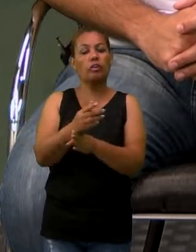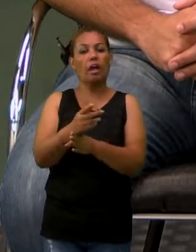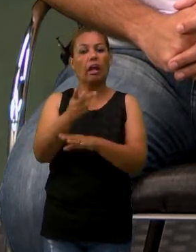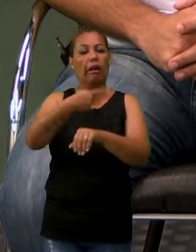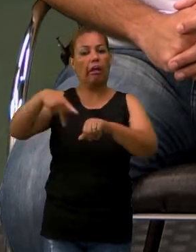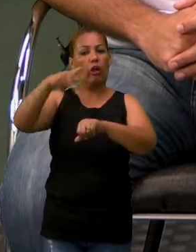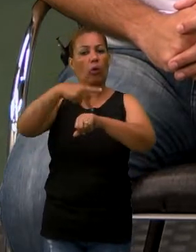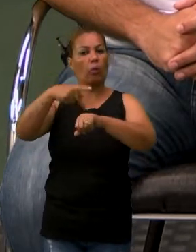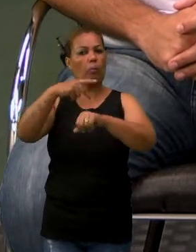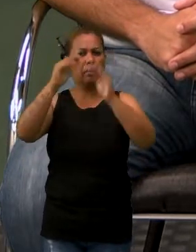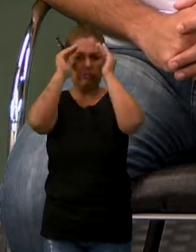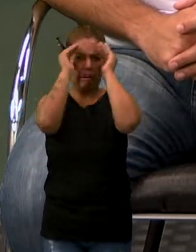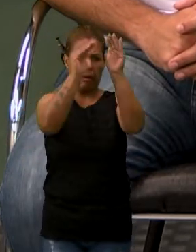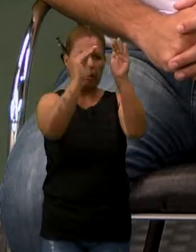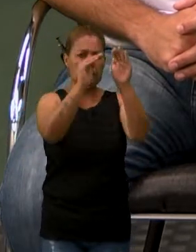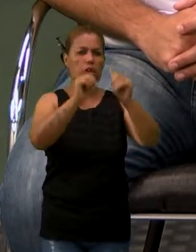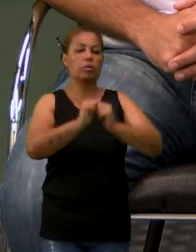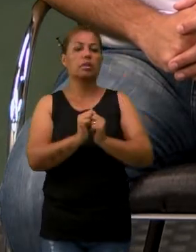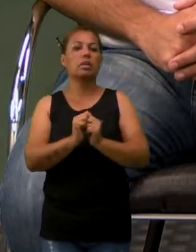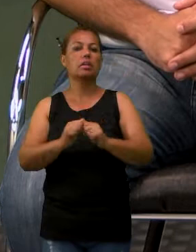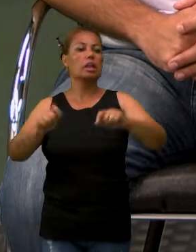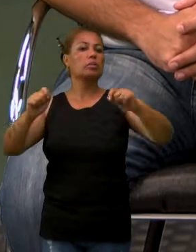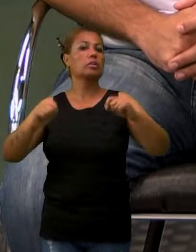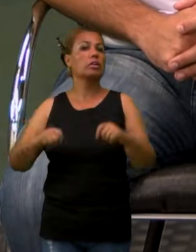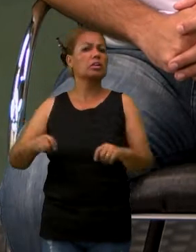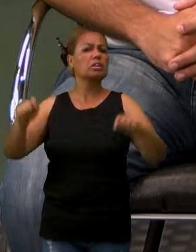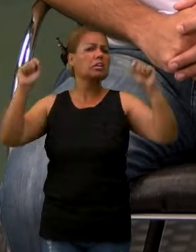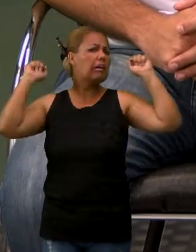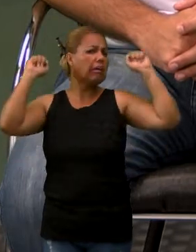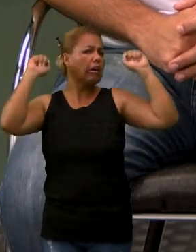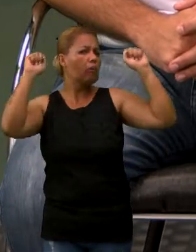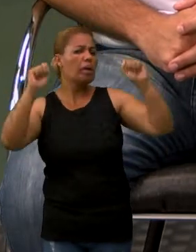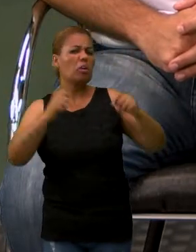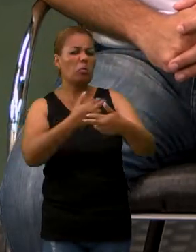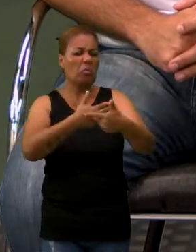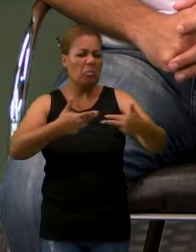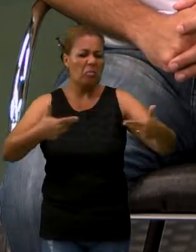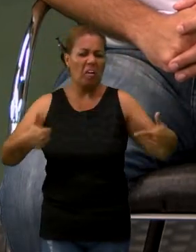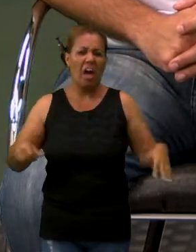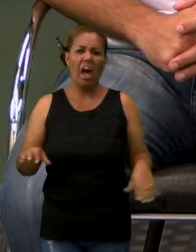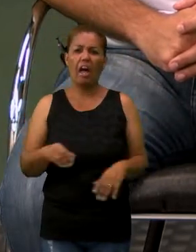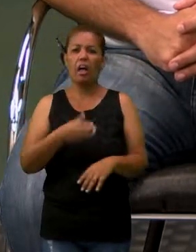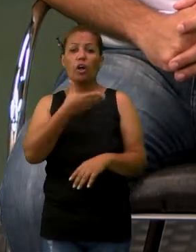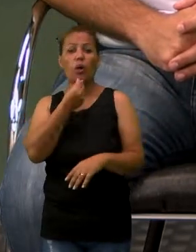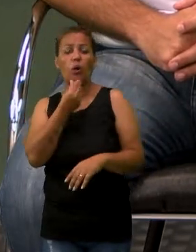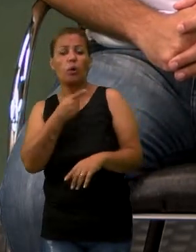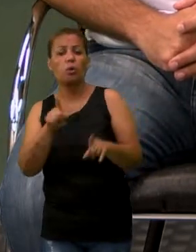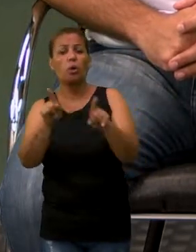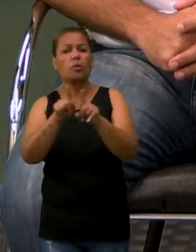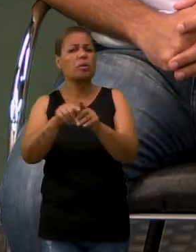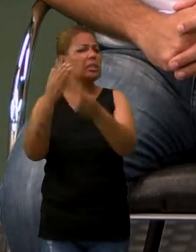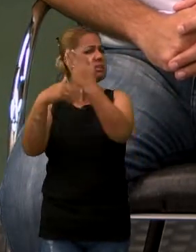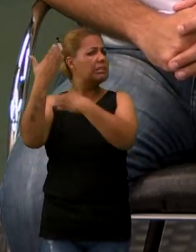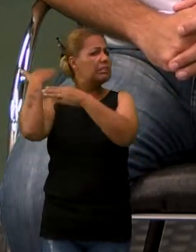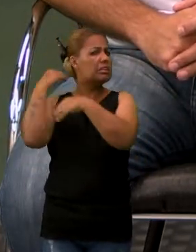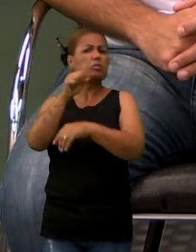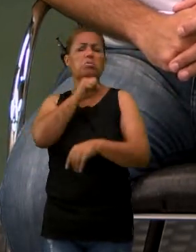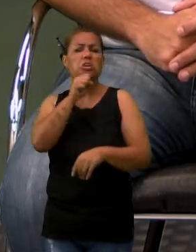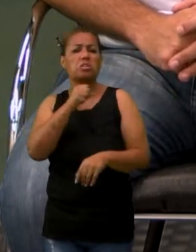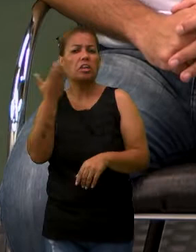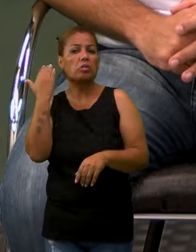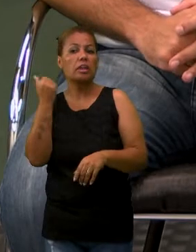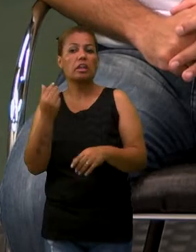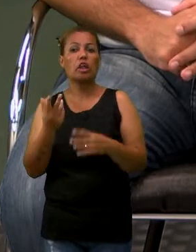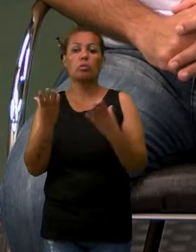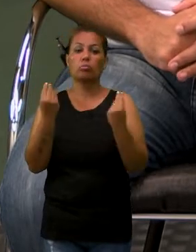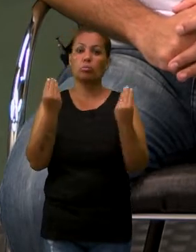respeitado nós temos os grandes campeões como base é o berkshire aí tem mais antigos também tem bastante